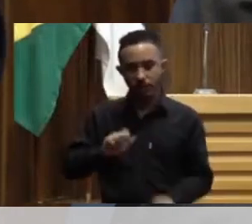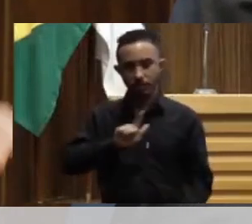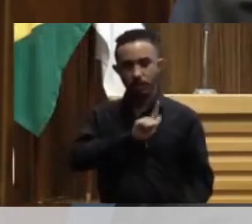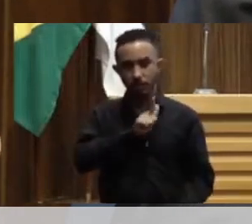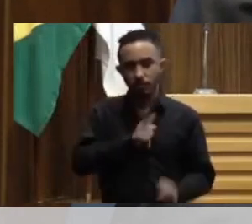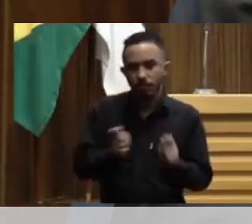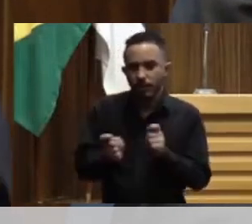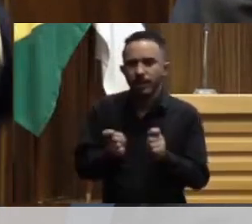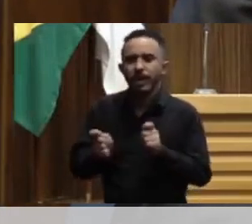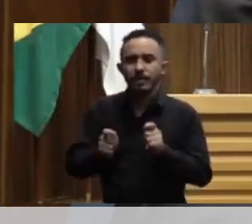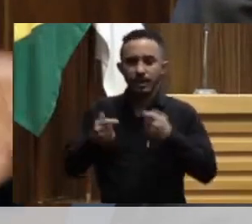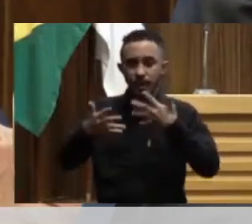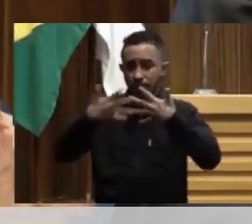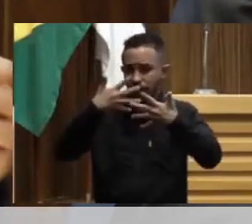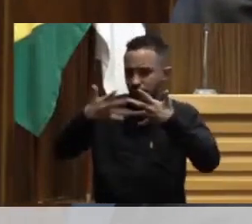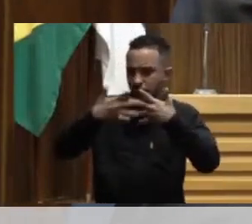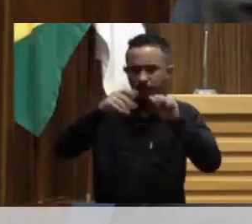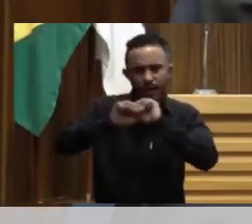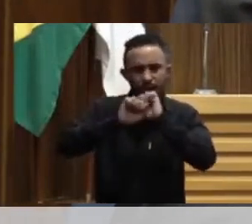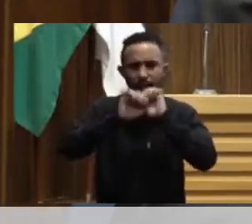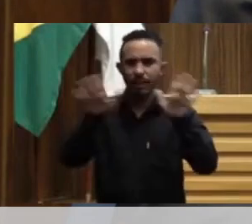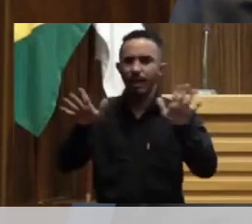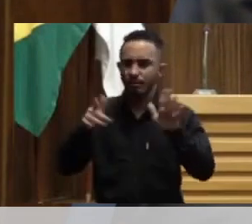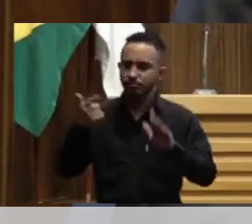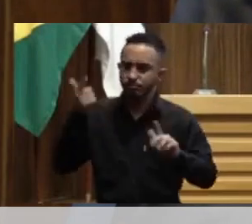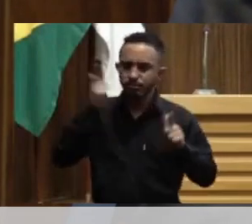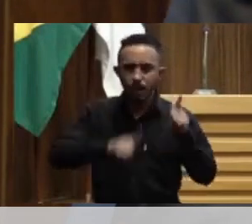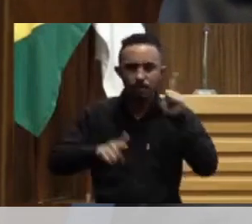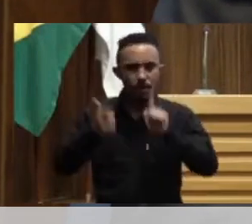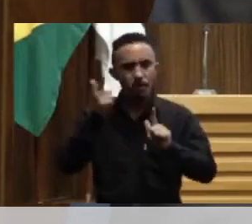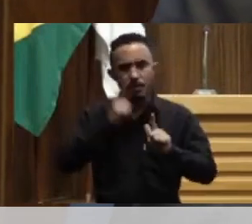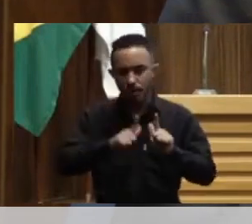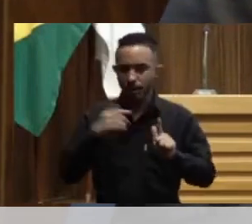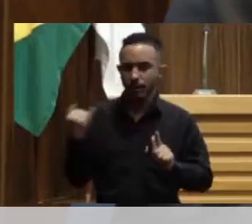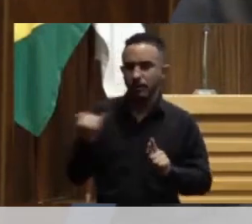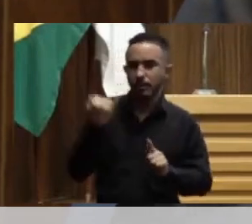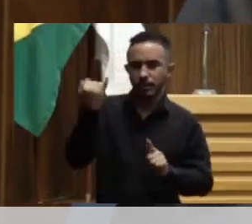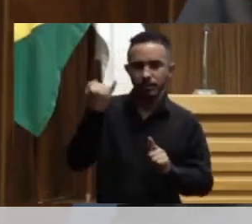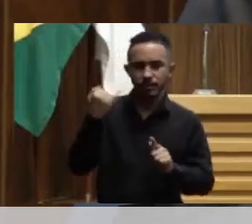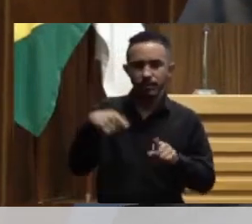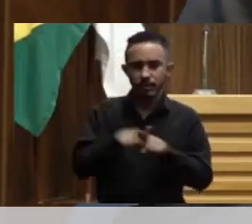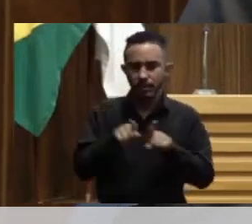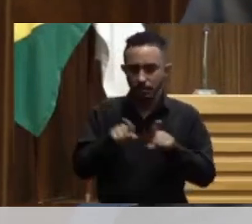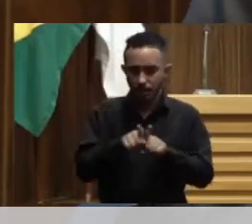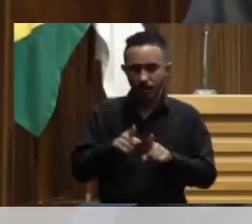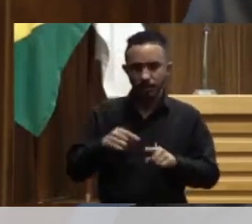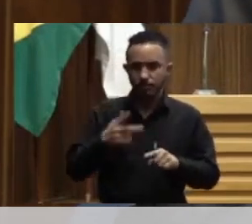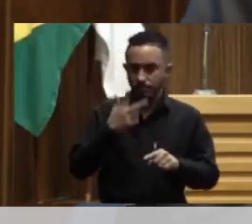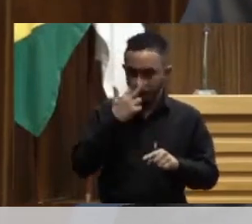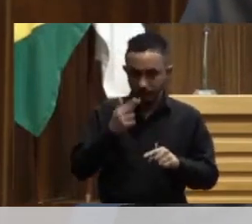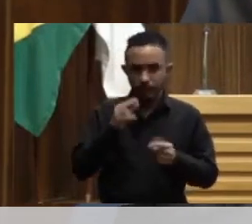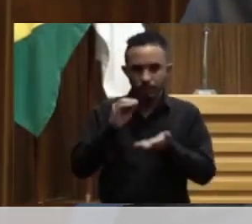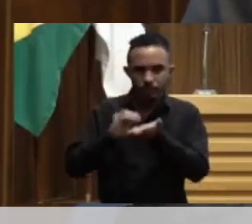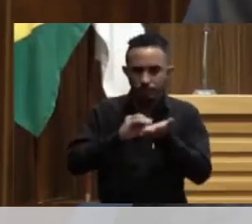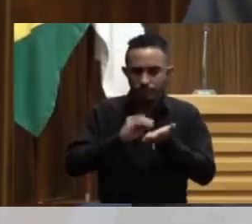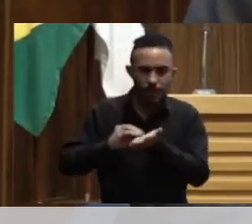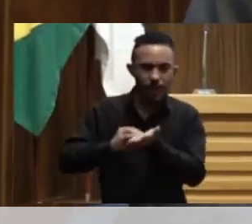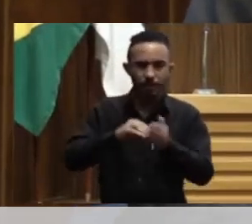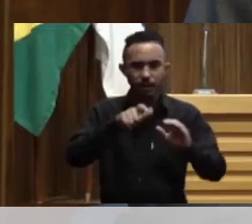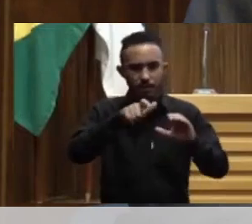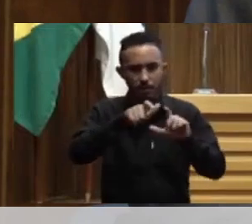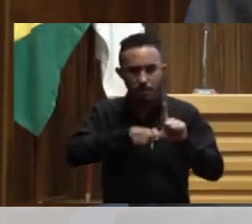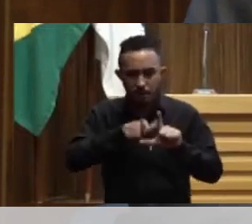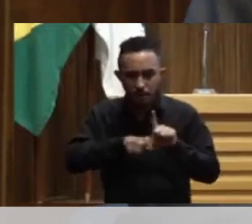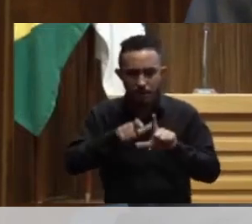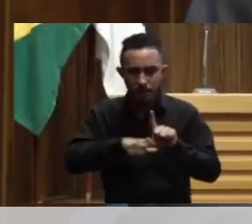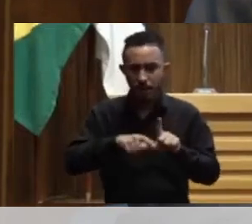e a transparência hoje é outra conquista fundamental. E a inadimplência nossa, nós vamos dar o dado dia 9, mas já